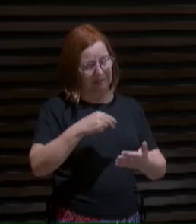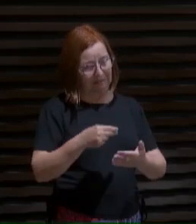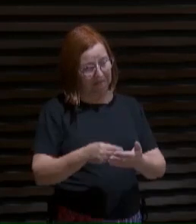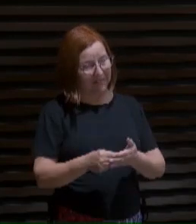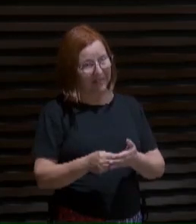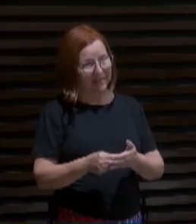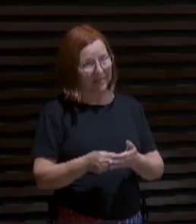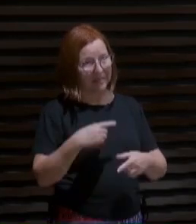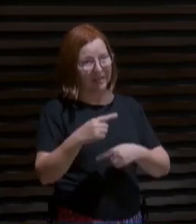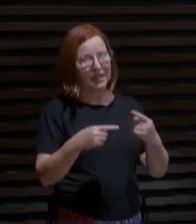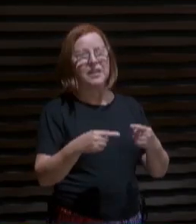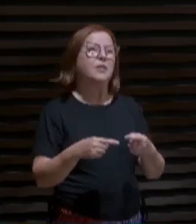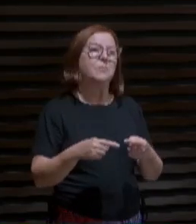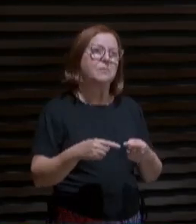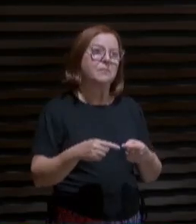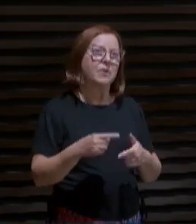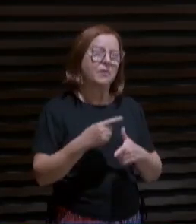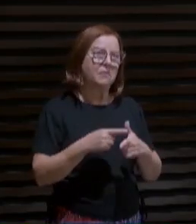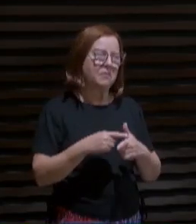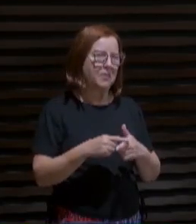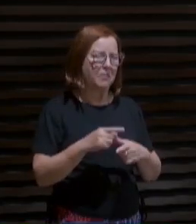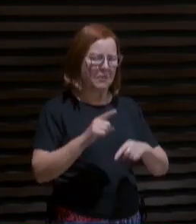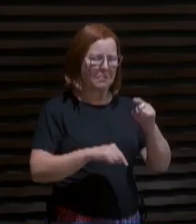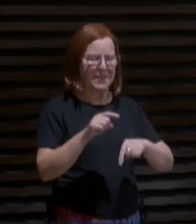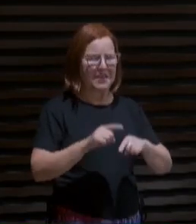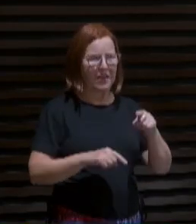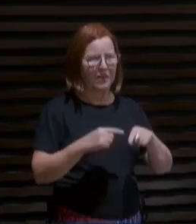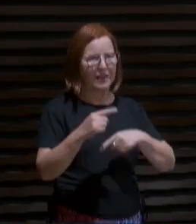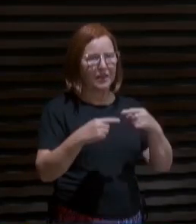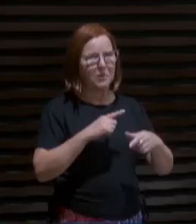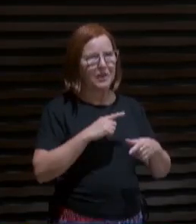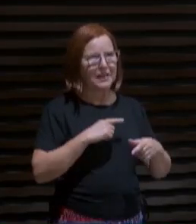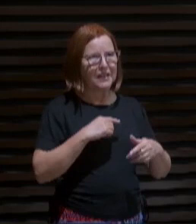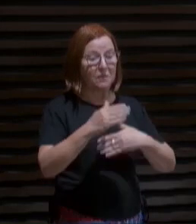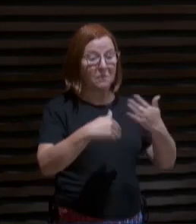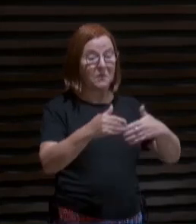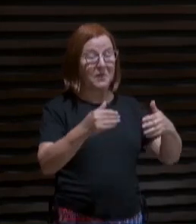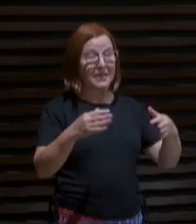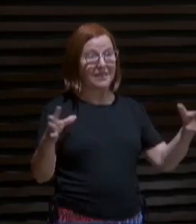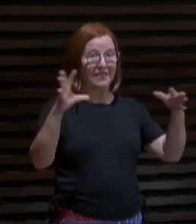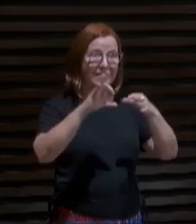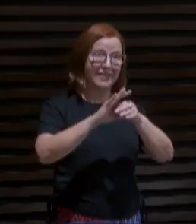queda material, e aí tem um processo de restauração que vem acontecendo. Tem